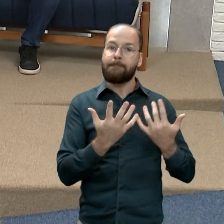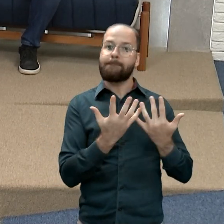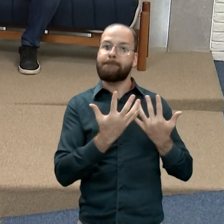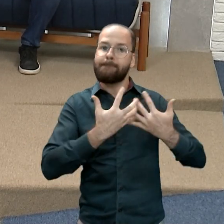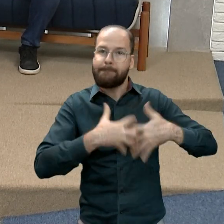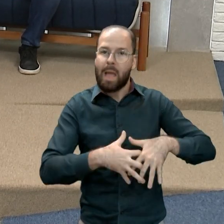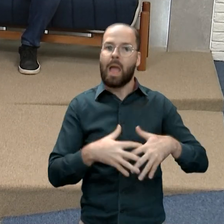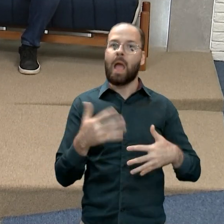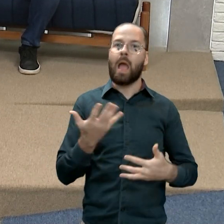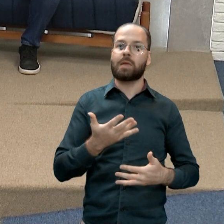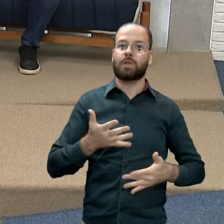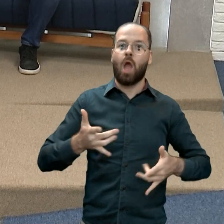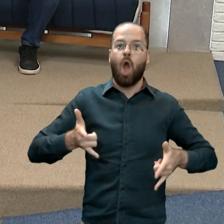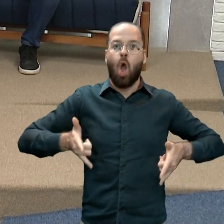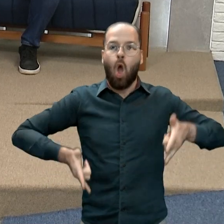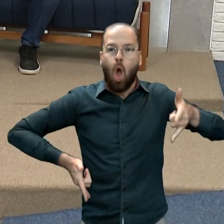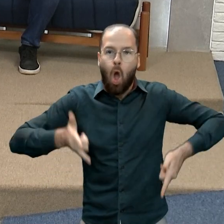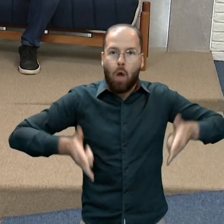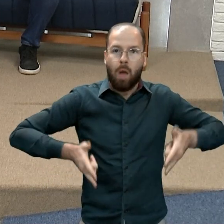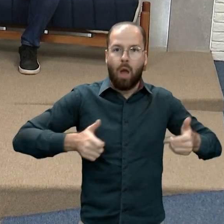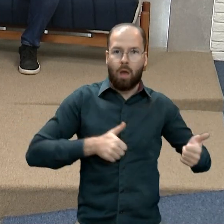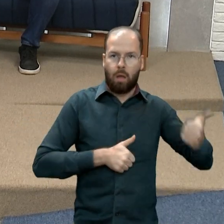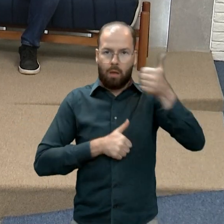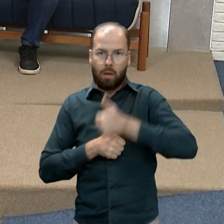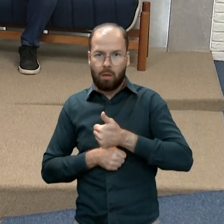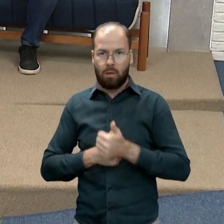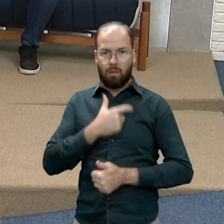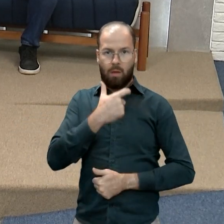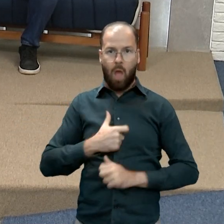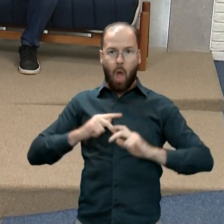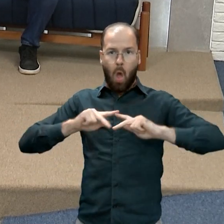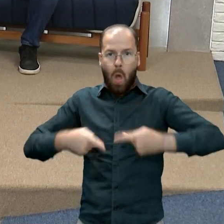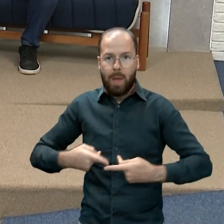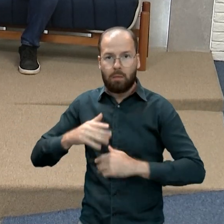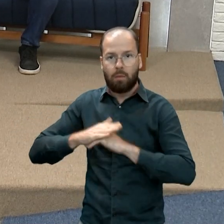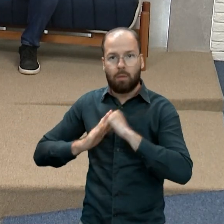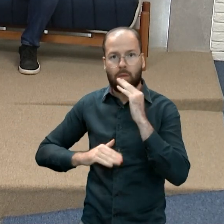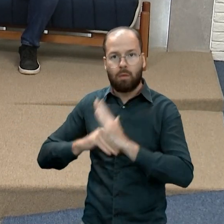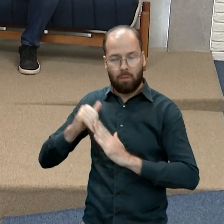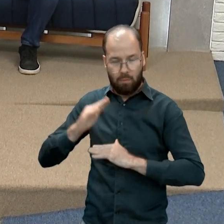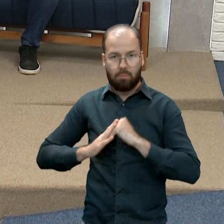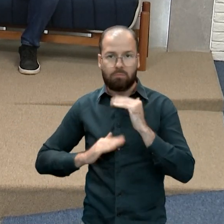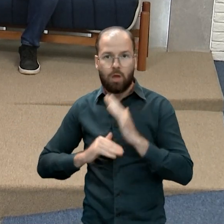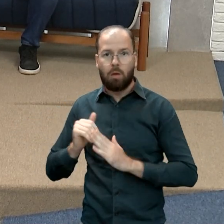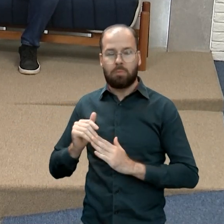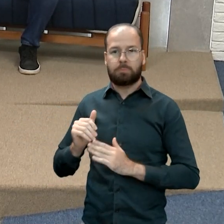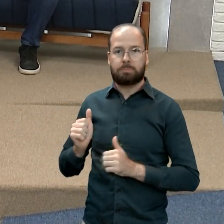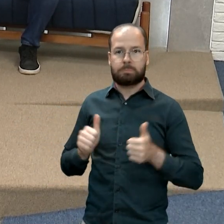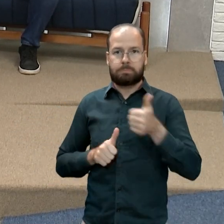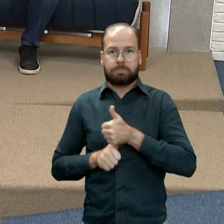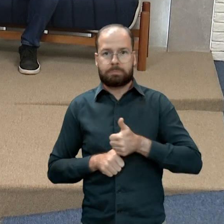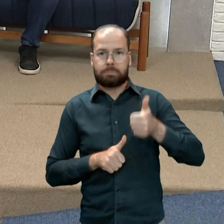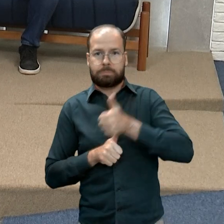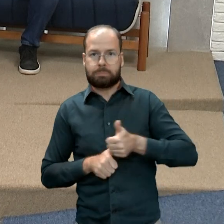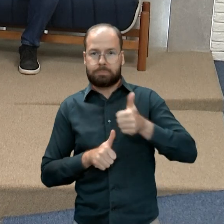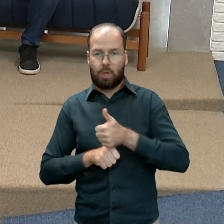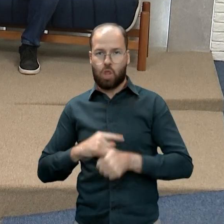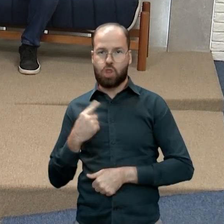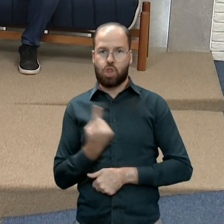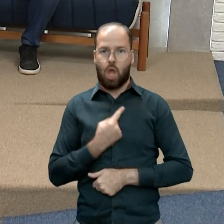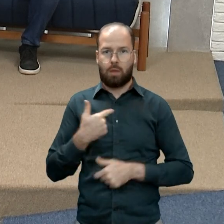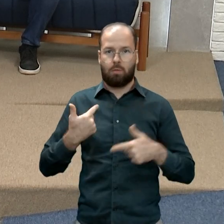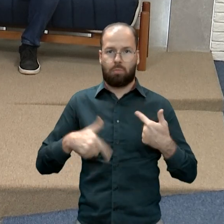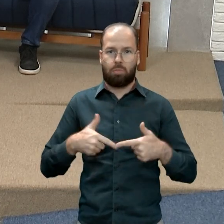estão substituindo trabalhos humanos. Mas, na verdade, alguns trabalhos humanos, né, porque outros precisam continuar sendo feitos pelas mãos